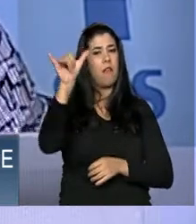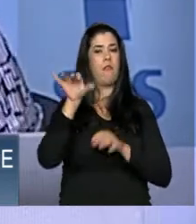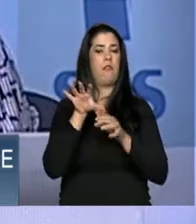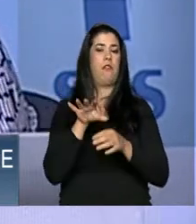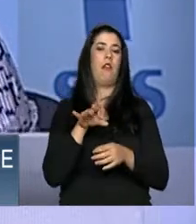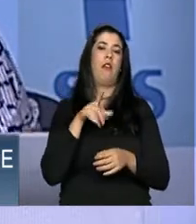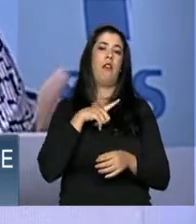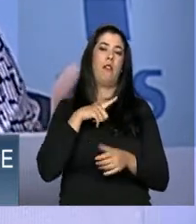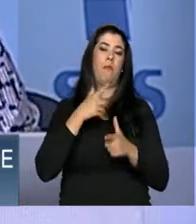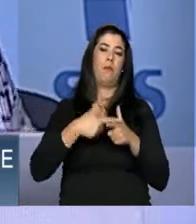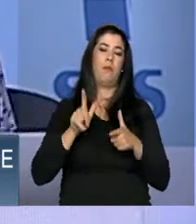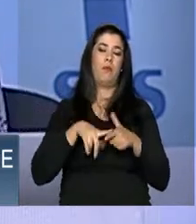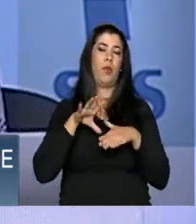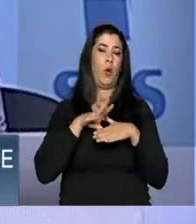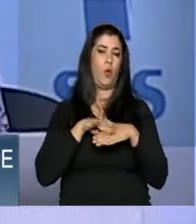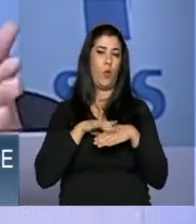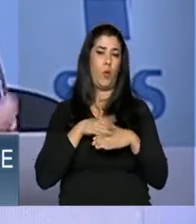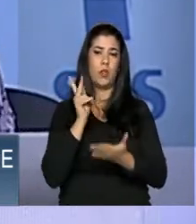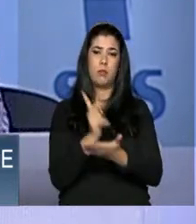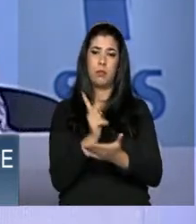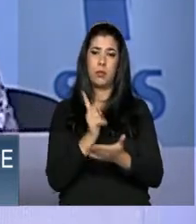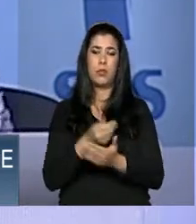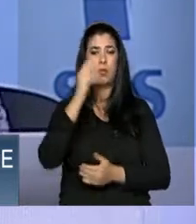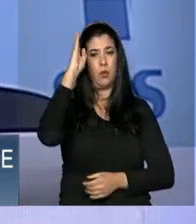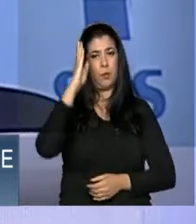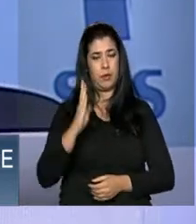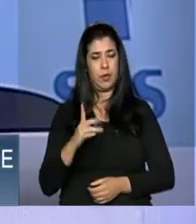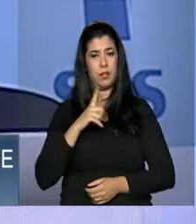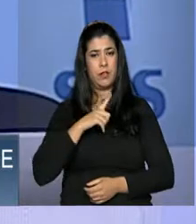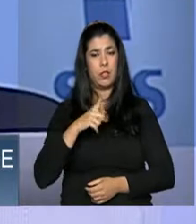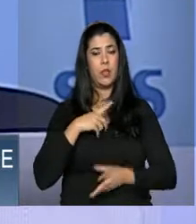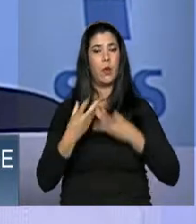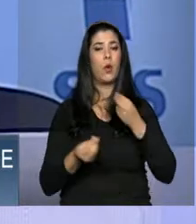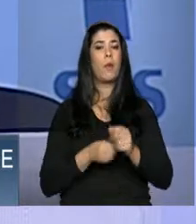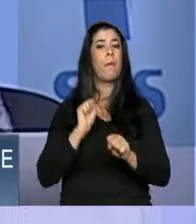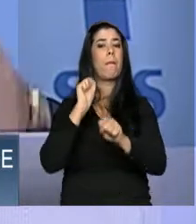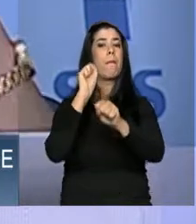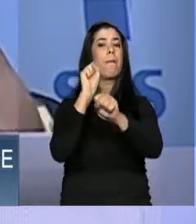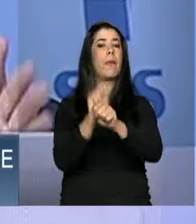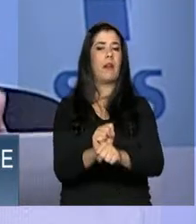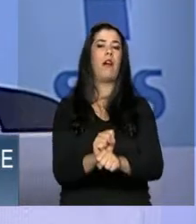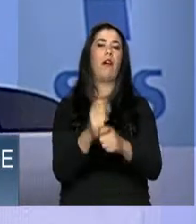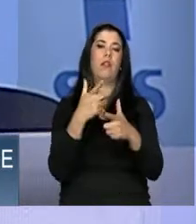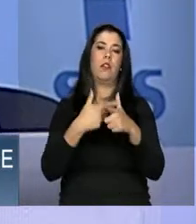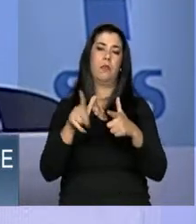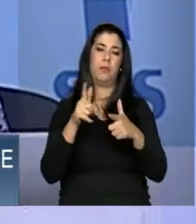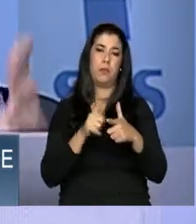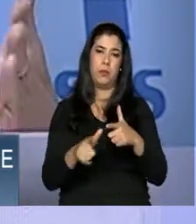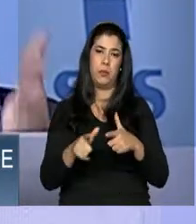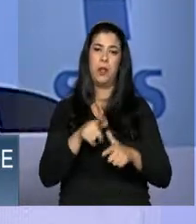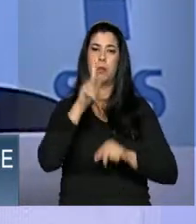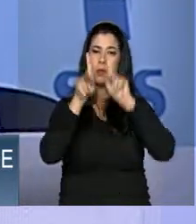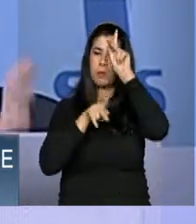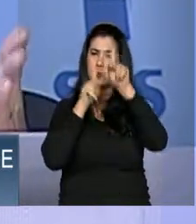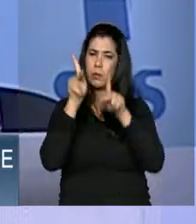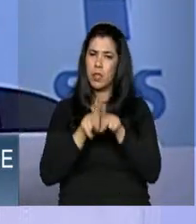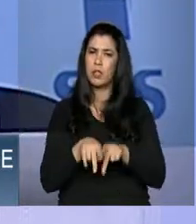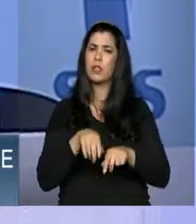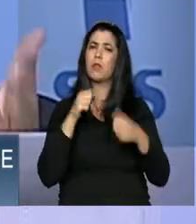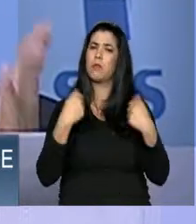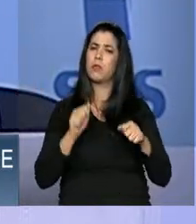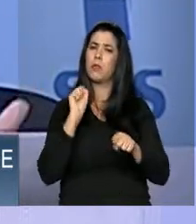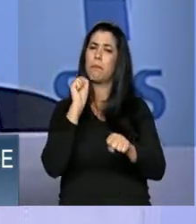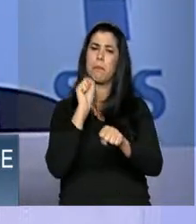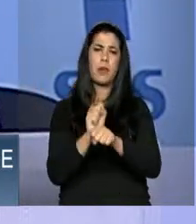é de 2011. Então, ele estabeleceu como meta deter o crescimento da obesidade, parar de crescer, e